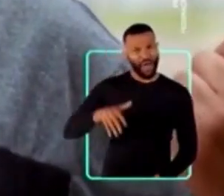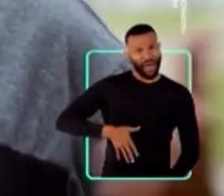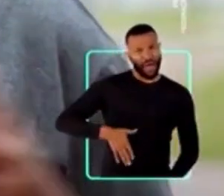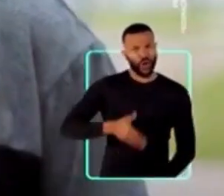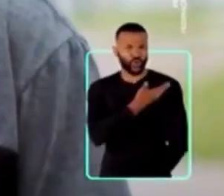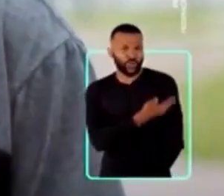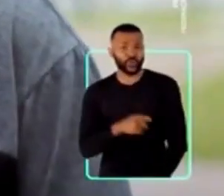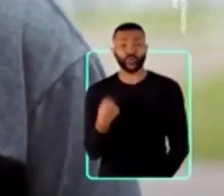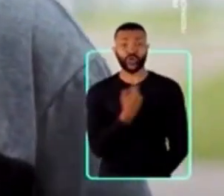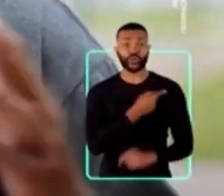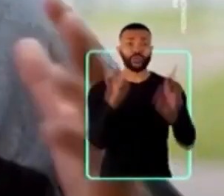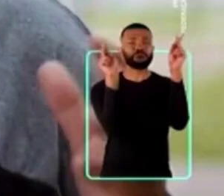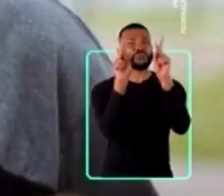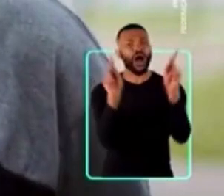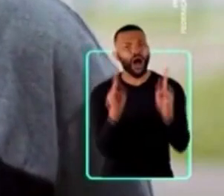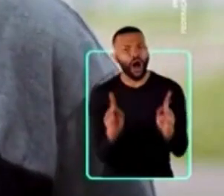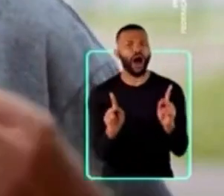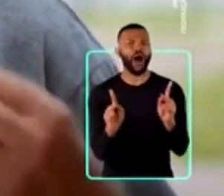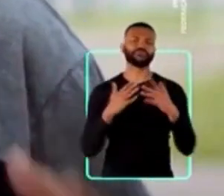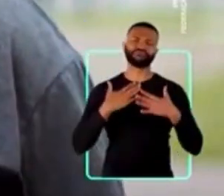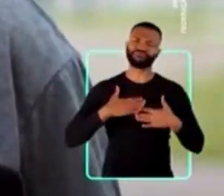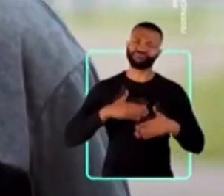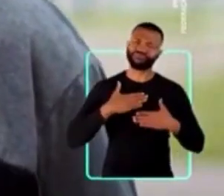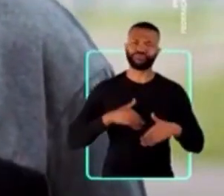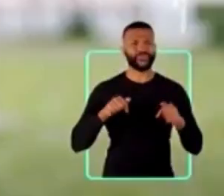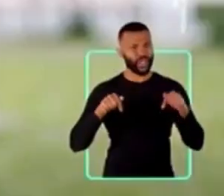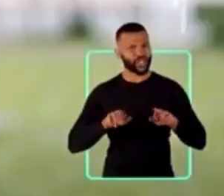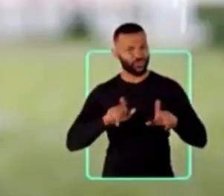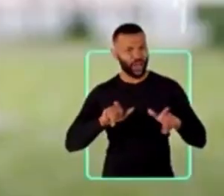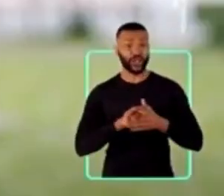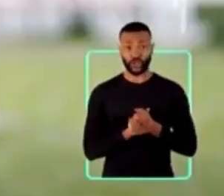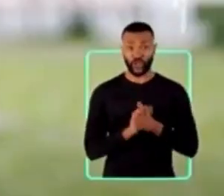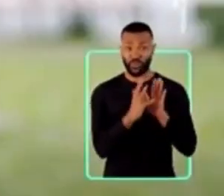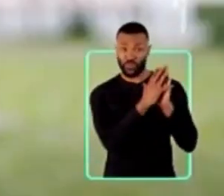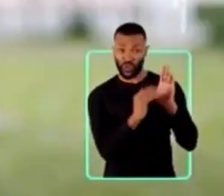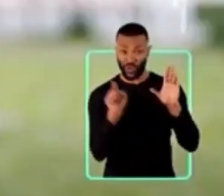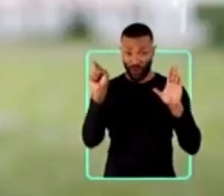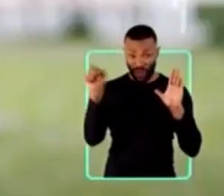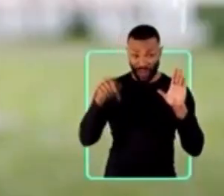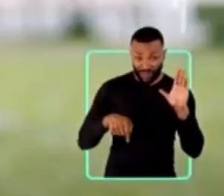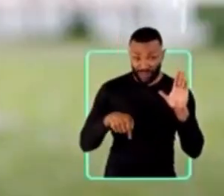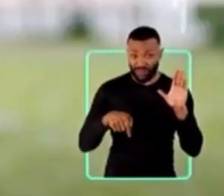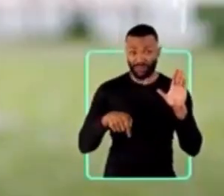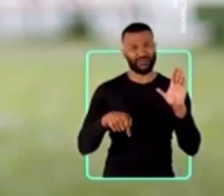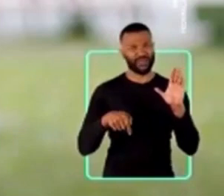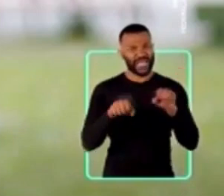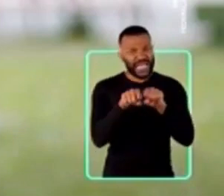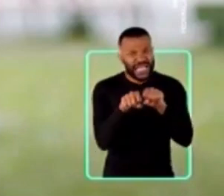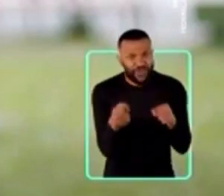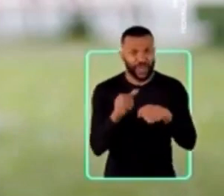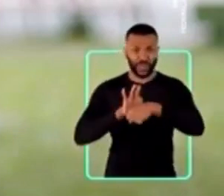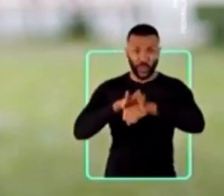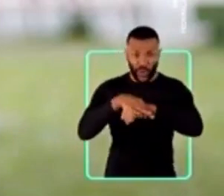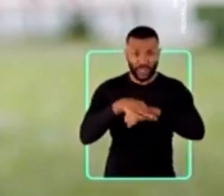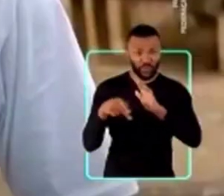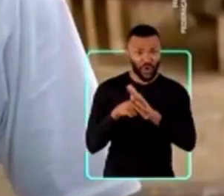bandidagem lá. Nós somos pessoas mais pacatas, mais sossegadas, né? E ele quer trazer esse modelo de lá pra cá, pra quebrar a